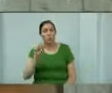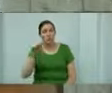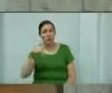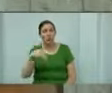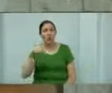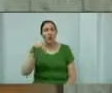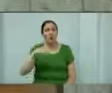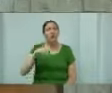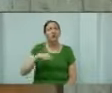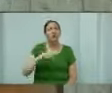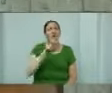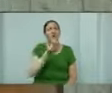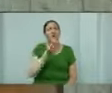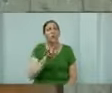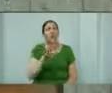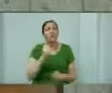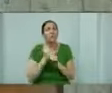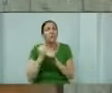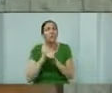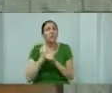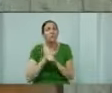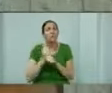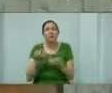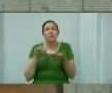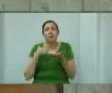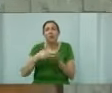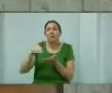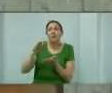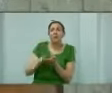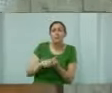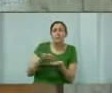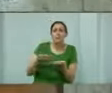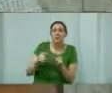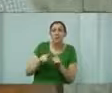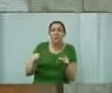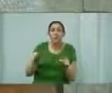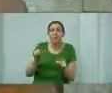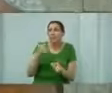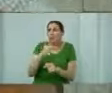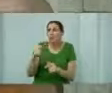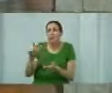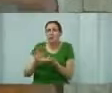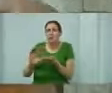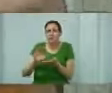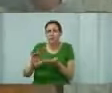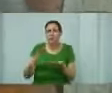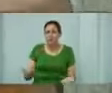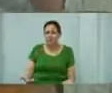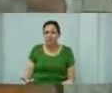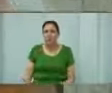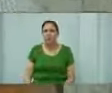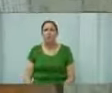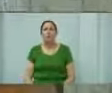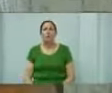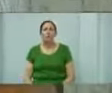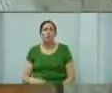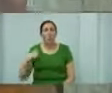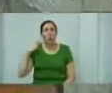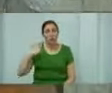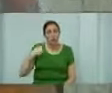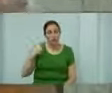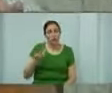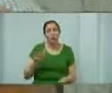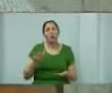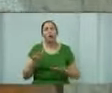54 anos, e ainda pedir indenização por uma coisa que não investiu. Bom, aí não. Então, isso que os advogados estavam levando, e agora não.